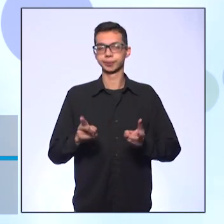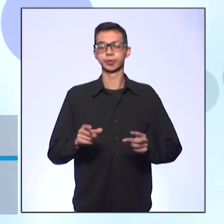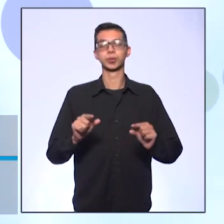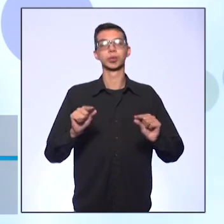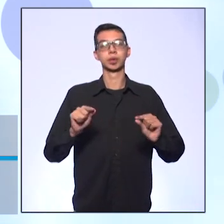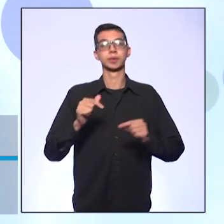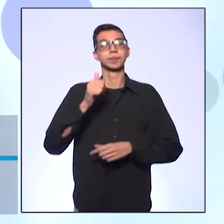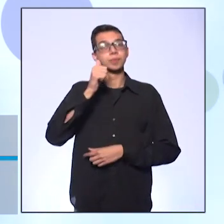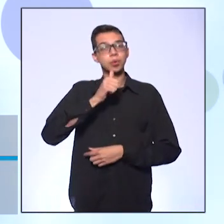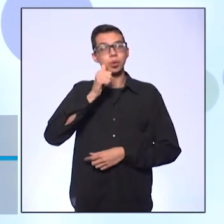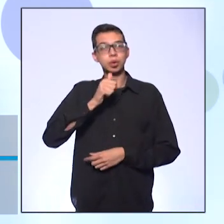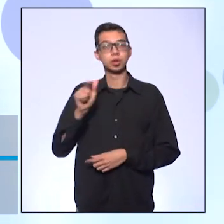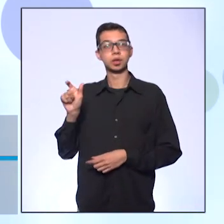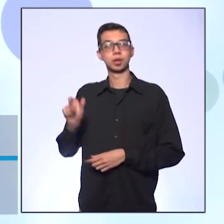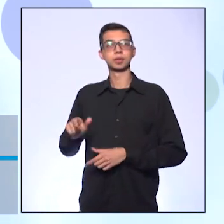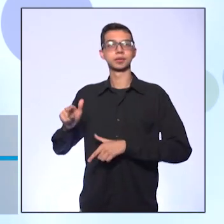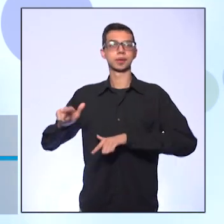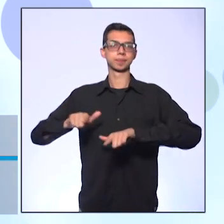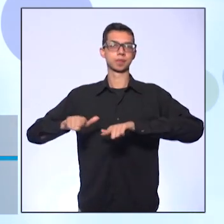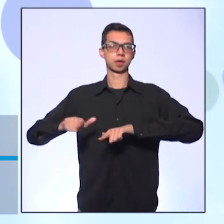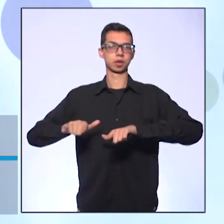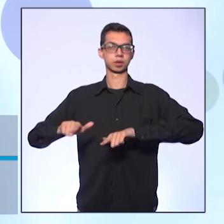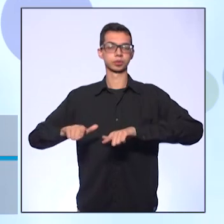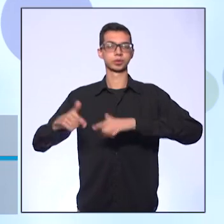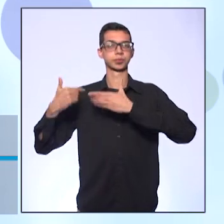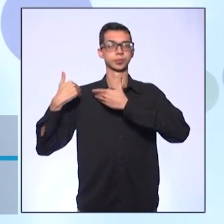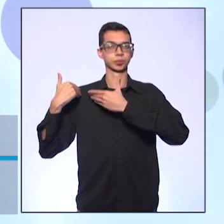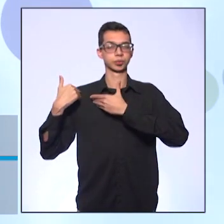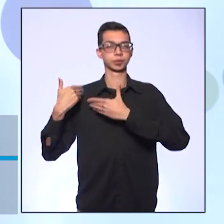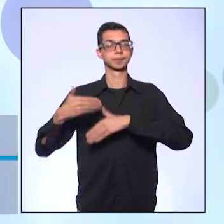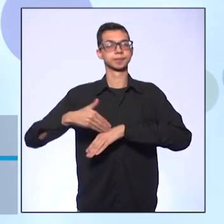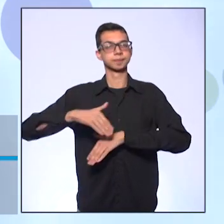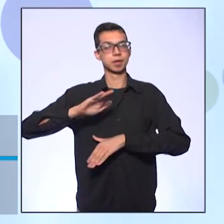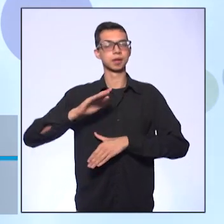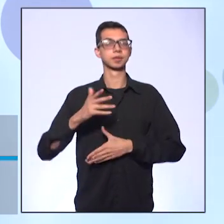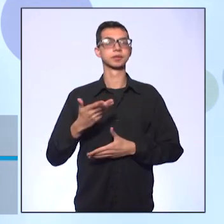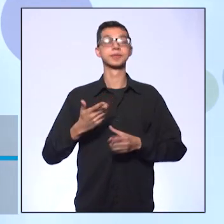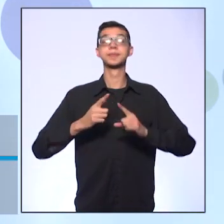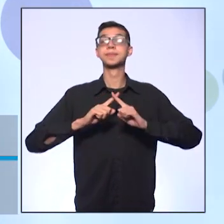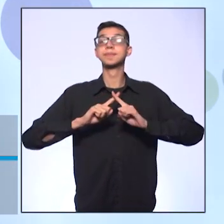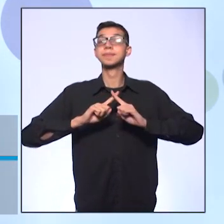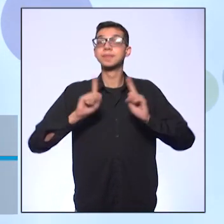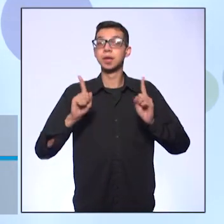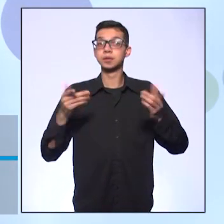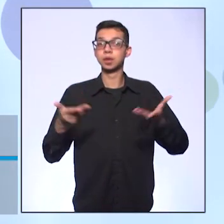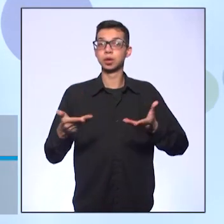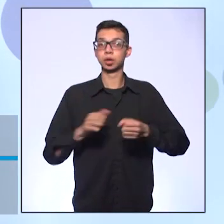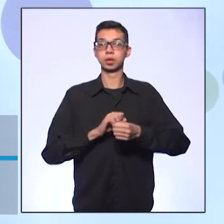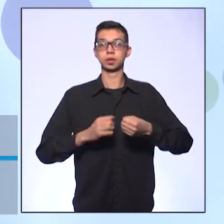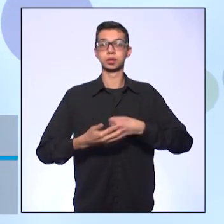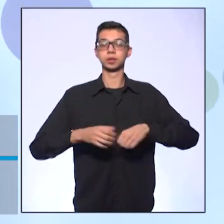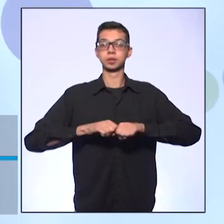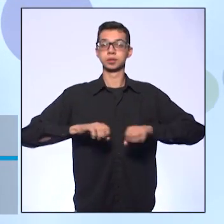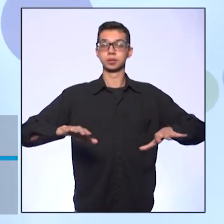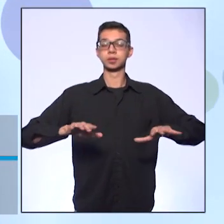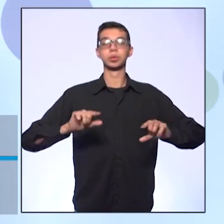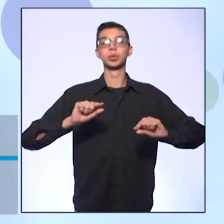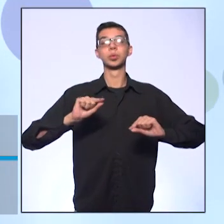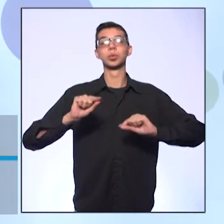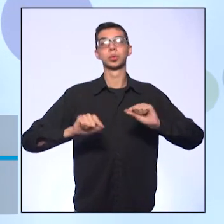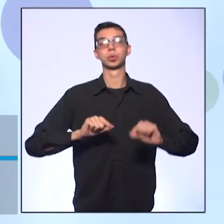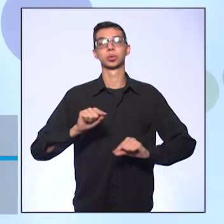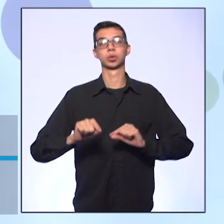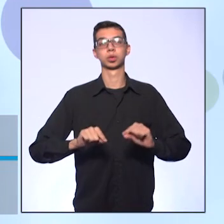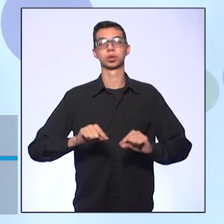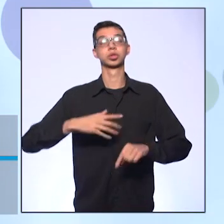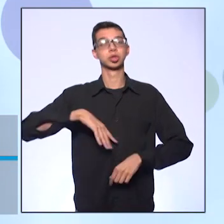das mulheres, o trabalho feminino, e quando nós temos questões como a pandemia, o que acontece é que temos que